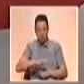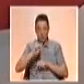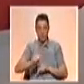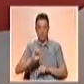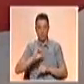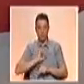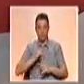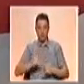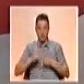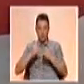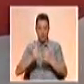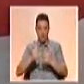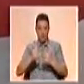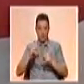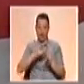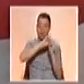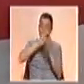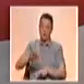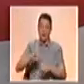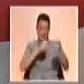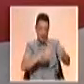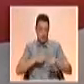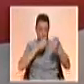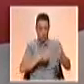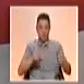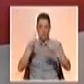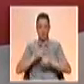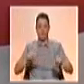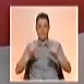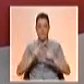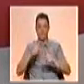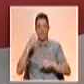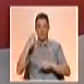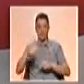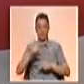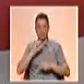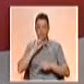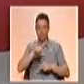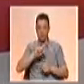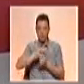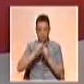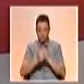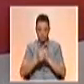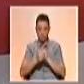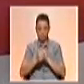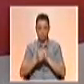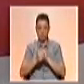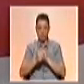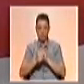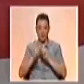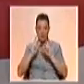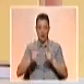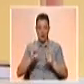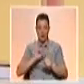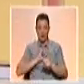não se pode simplesmente abandonar a agricultura ou dizer agora não podemos, não, nós dependemos. Claro, é não, esse com certeza que é o grande dilema, não é? É